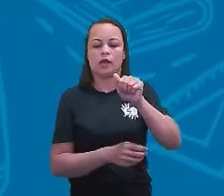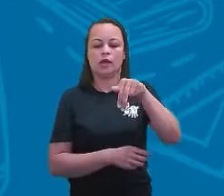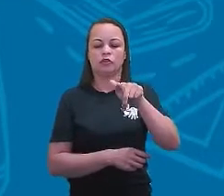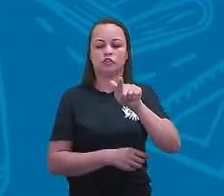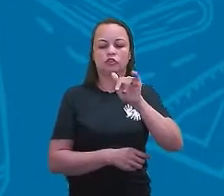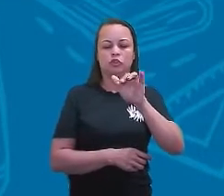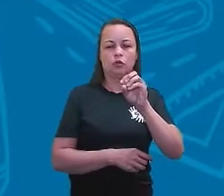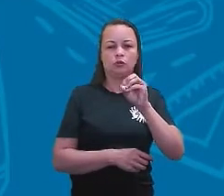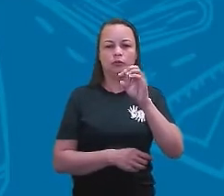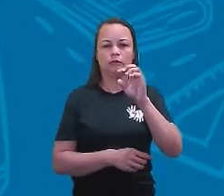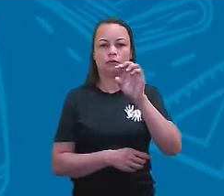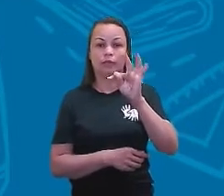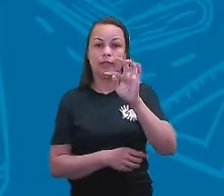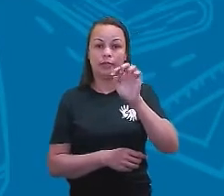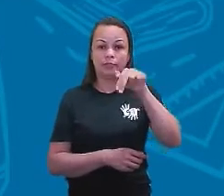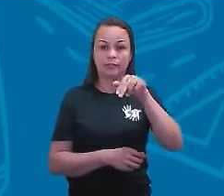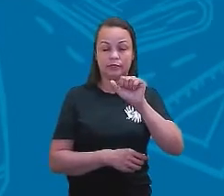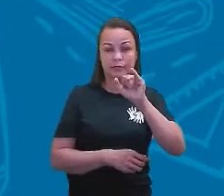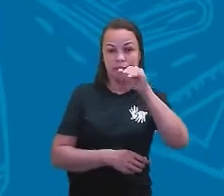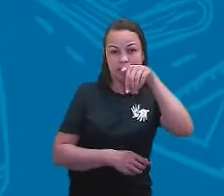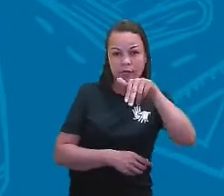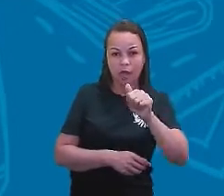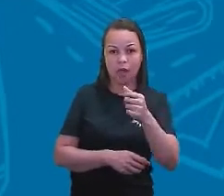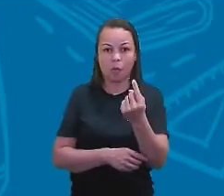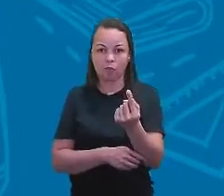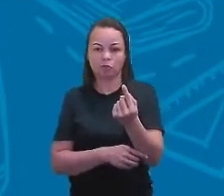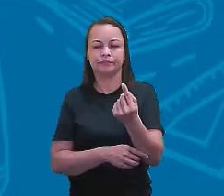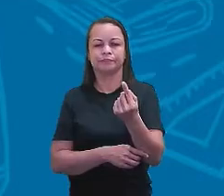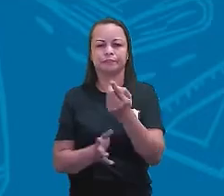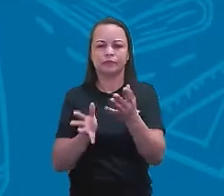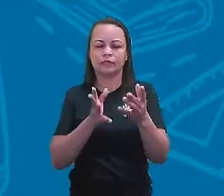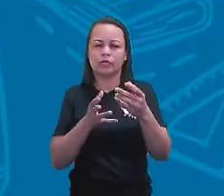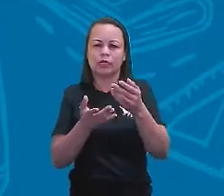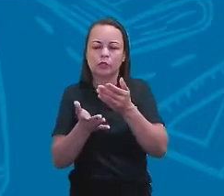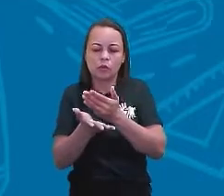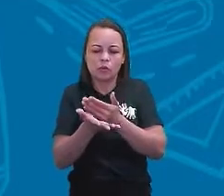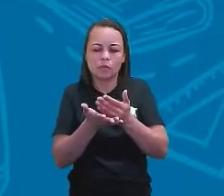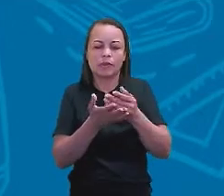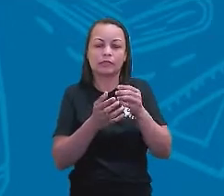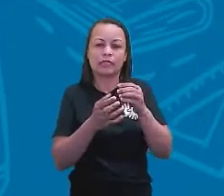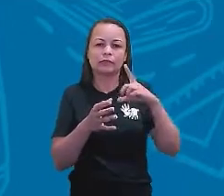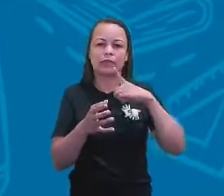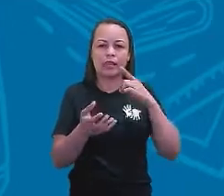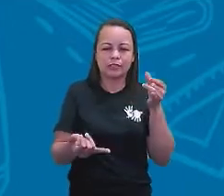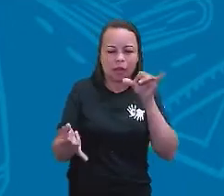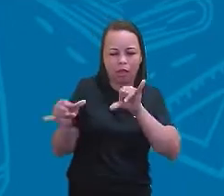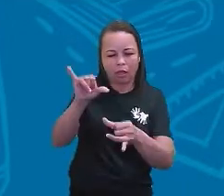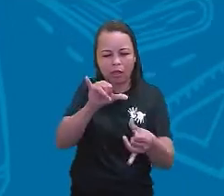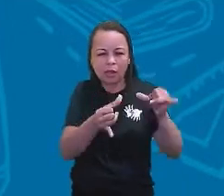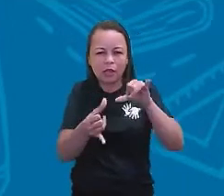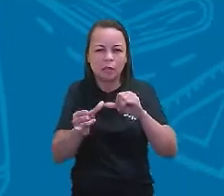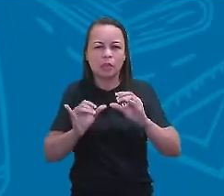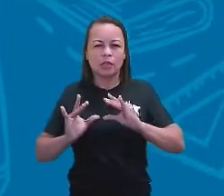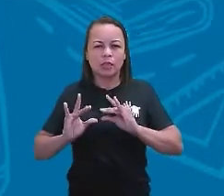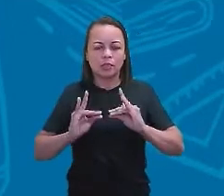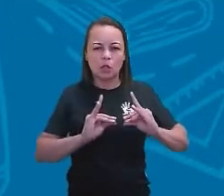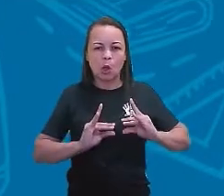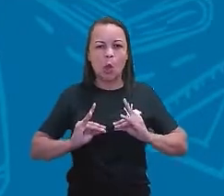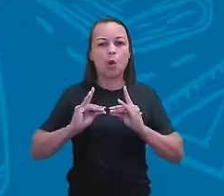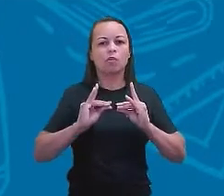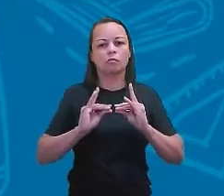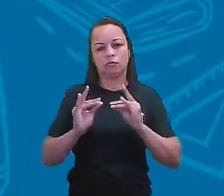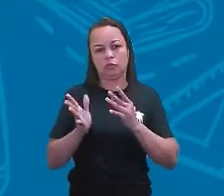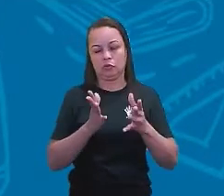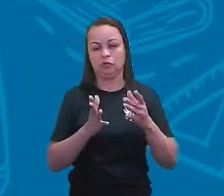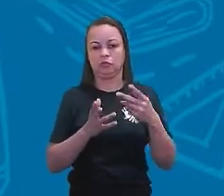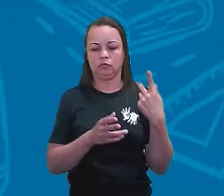é funcional. Perceba como essa cascata química, como essa orquestra química, né, esses hormônios, justamente com esses